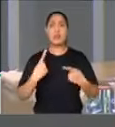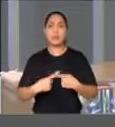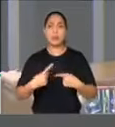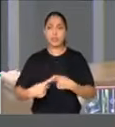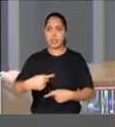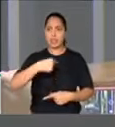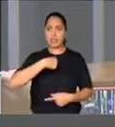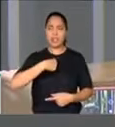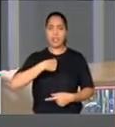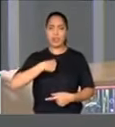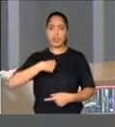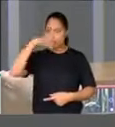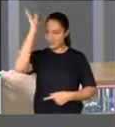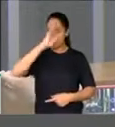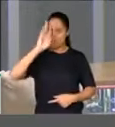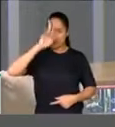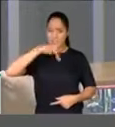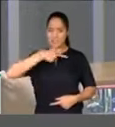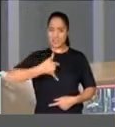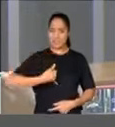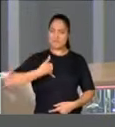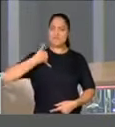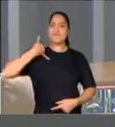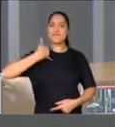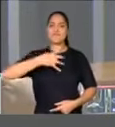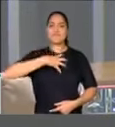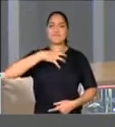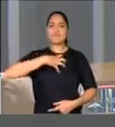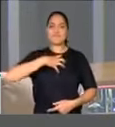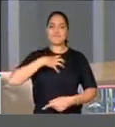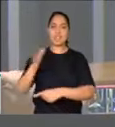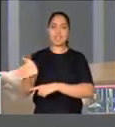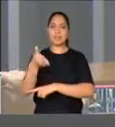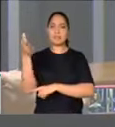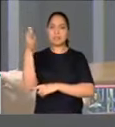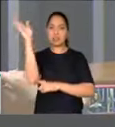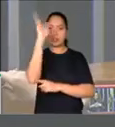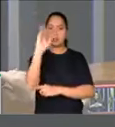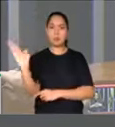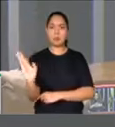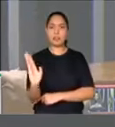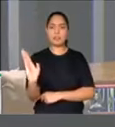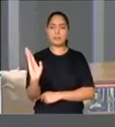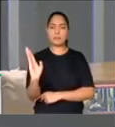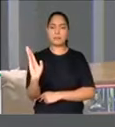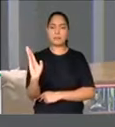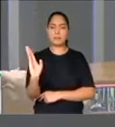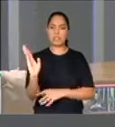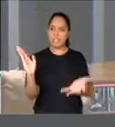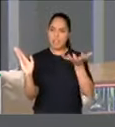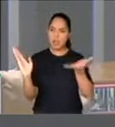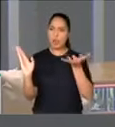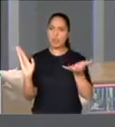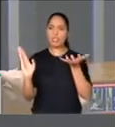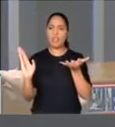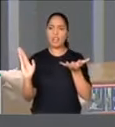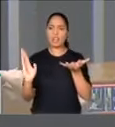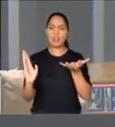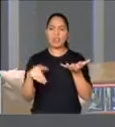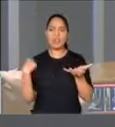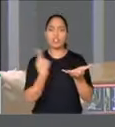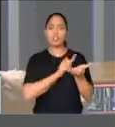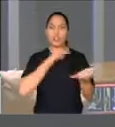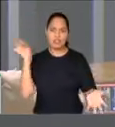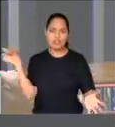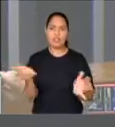eu sou brasileira, me orgulho dos símbolos nacionais e quero muito que nós